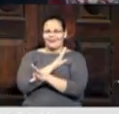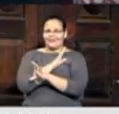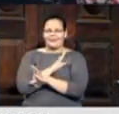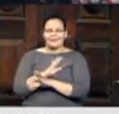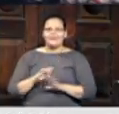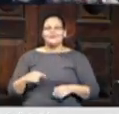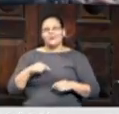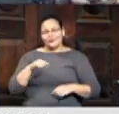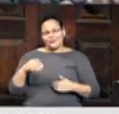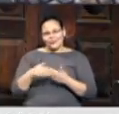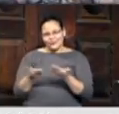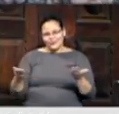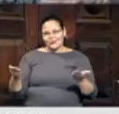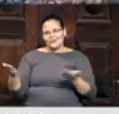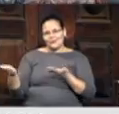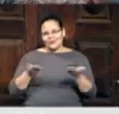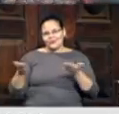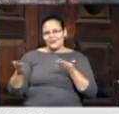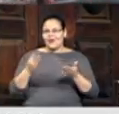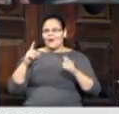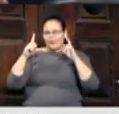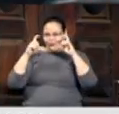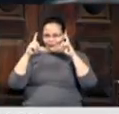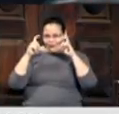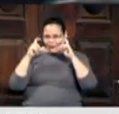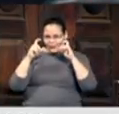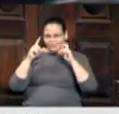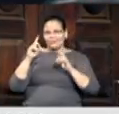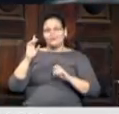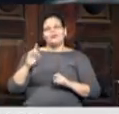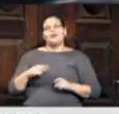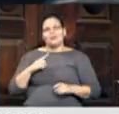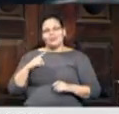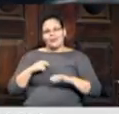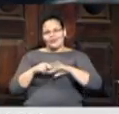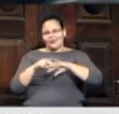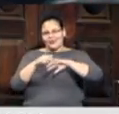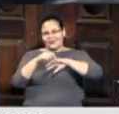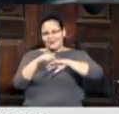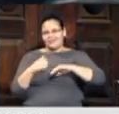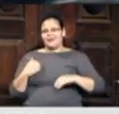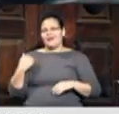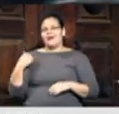sessão e todos estão convidados para a foto oficial que faremos na escadaria da